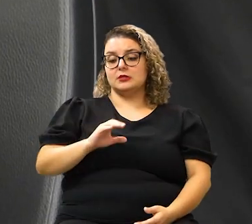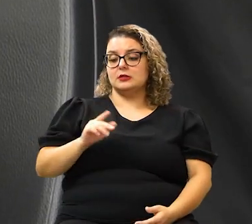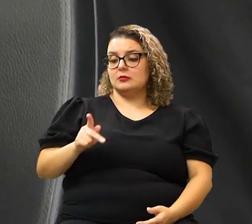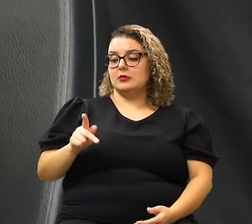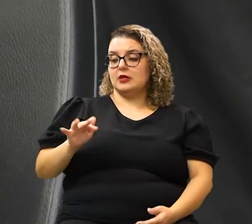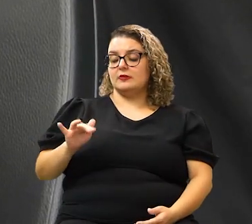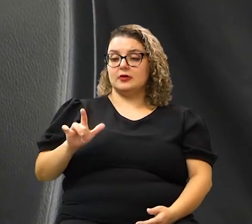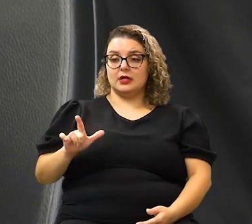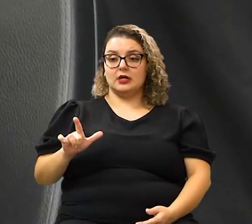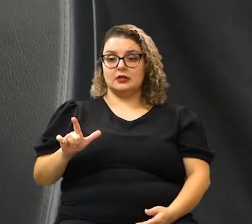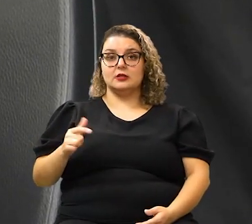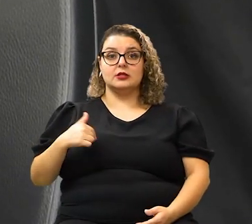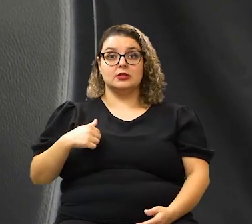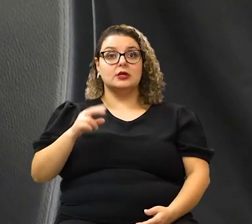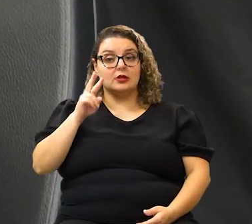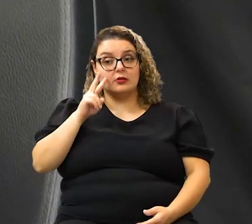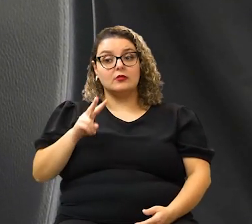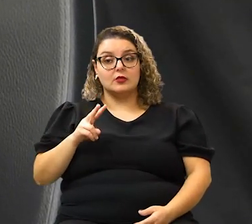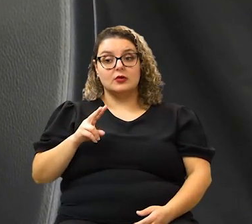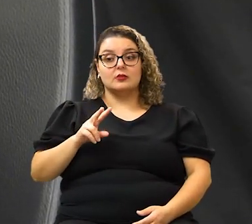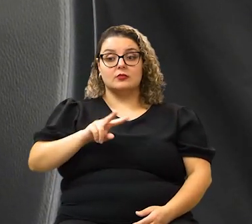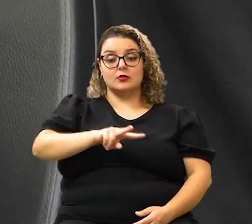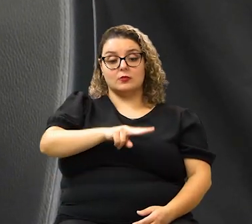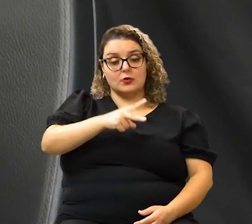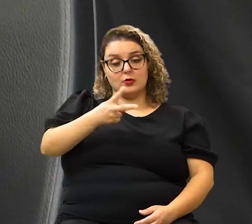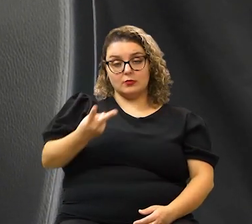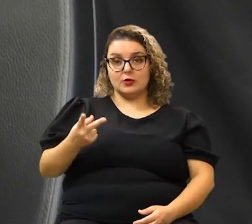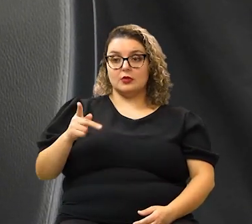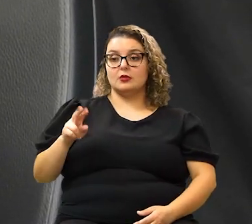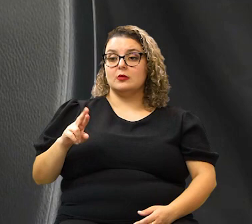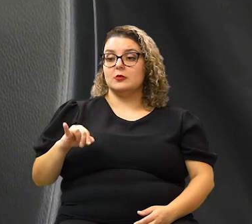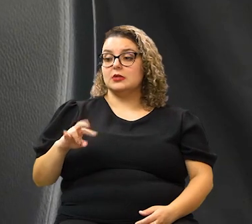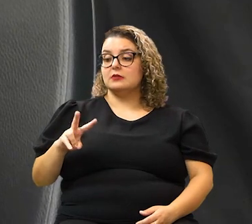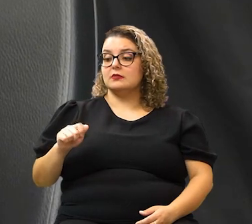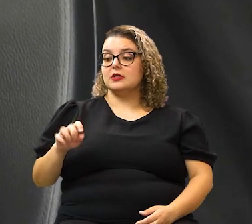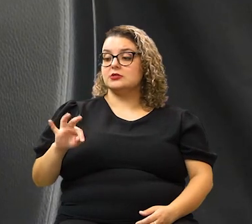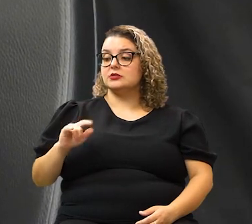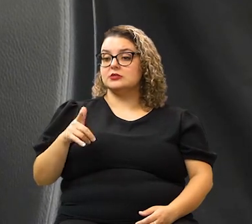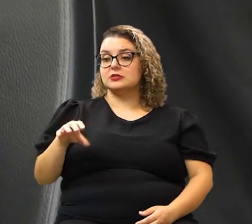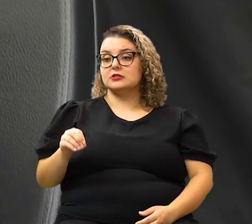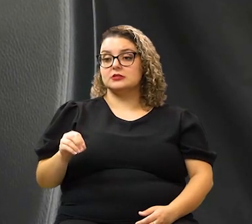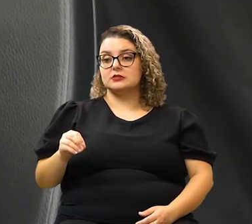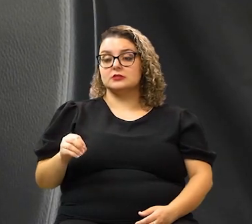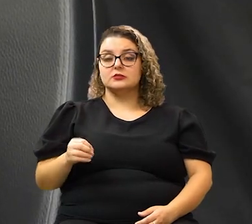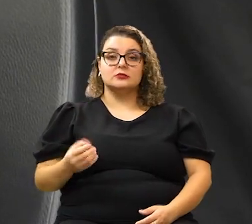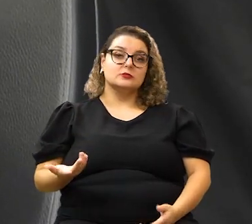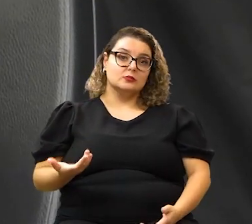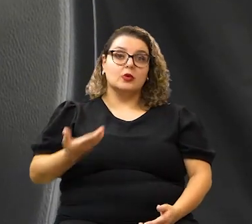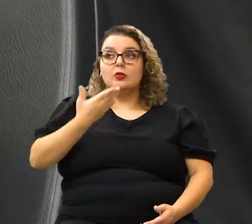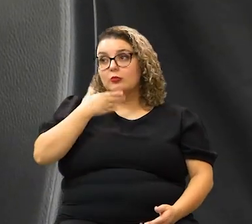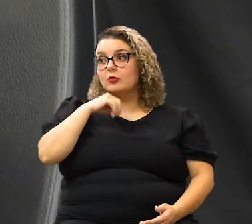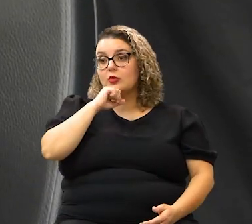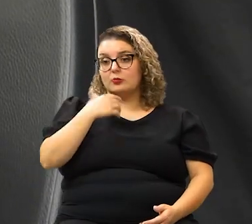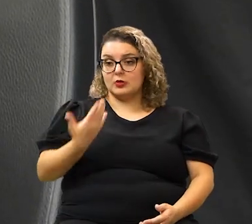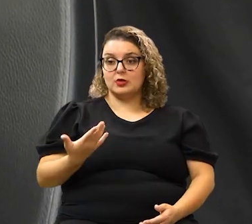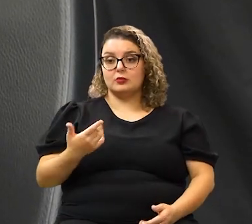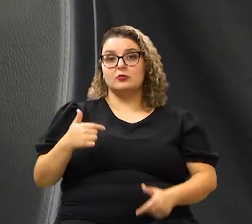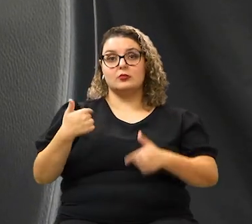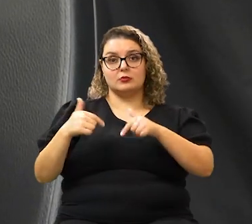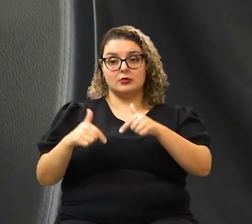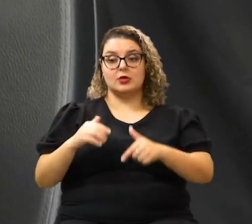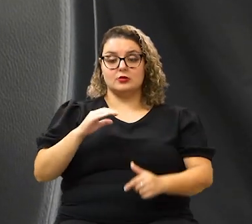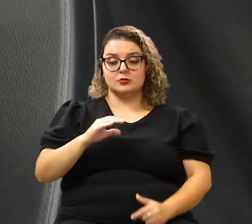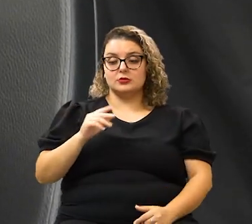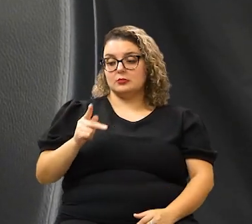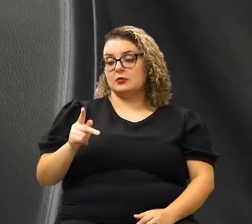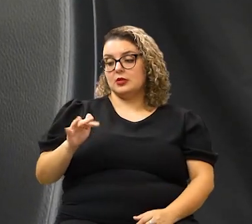eu vivenciei o que foi o processo de privatização da CPFL, estando o meu pai um trabalhador da CPFL.